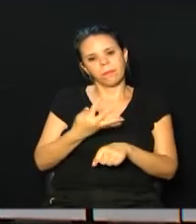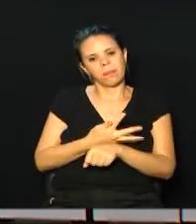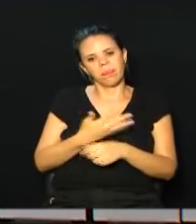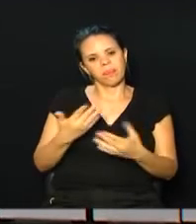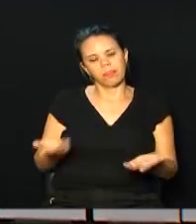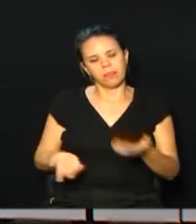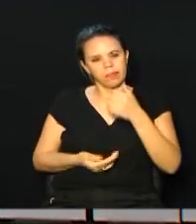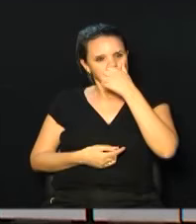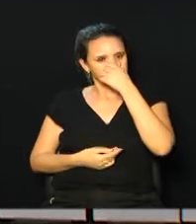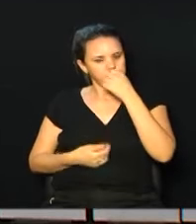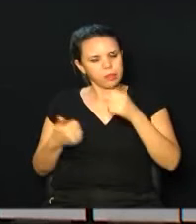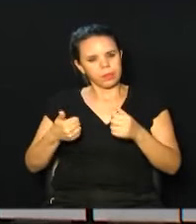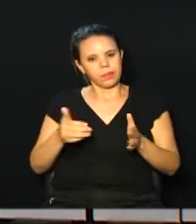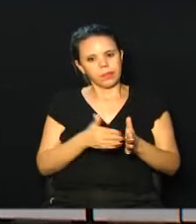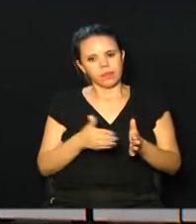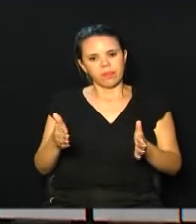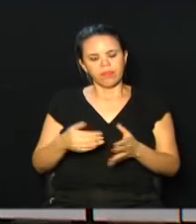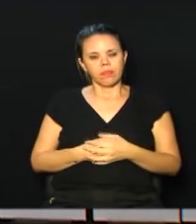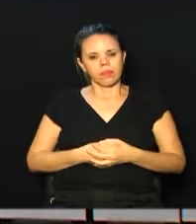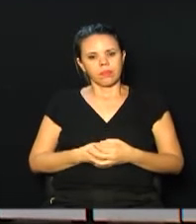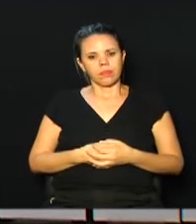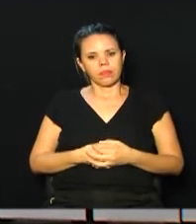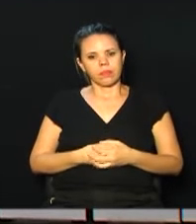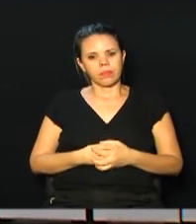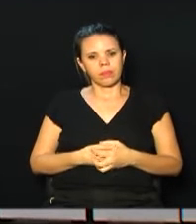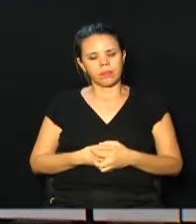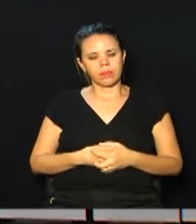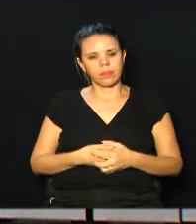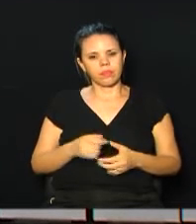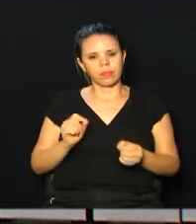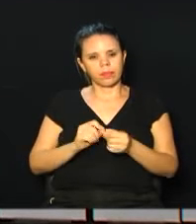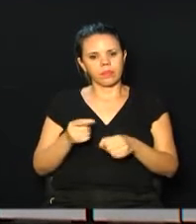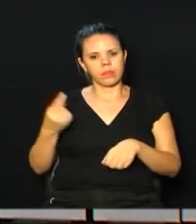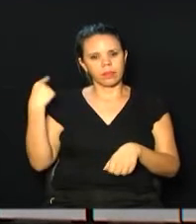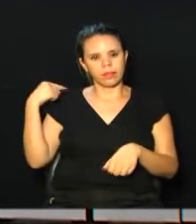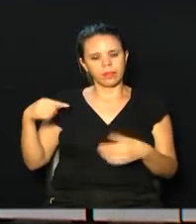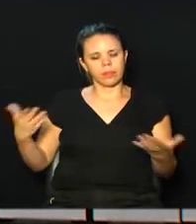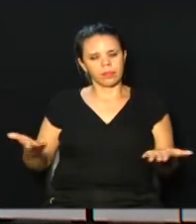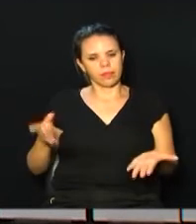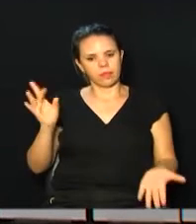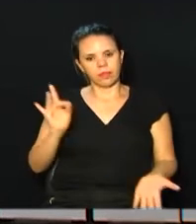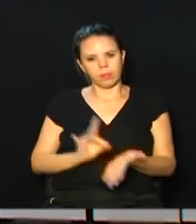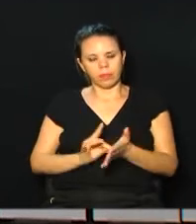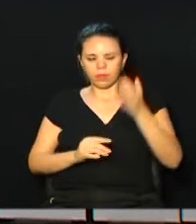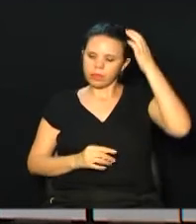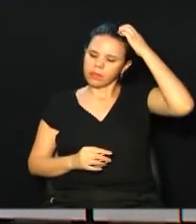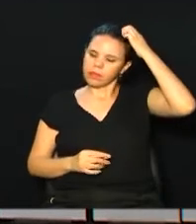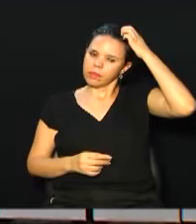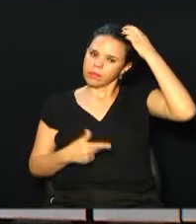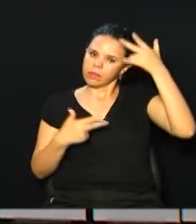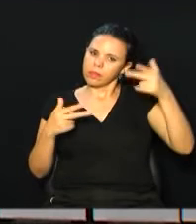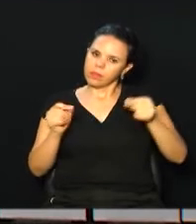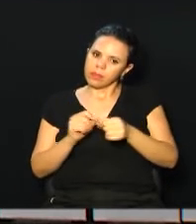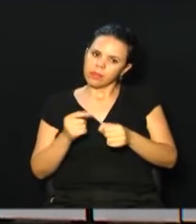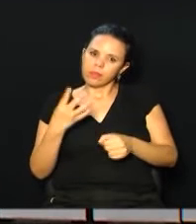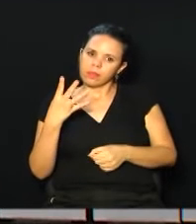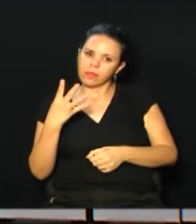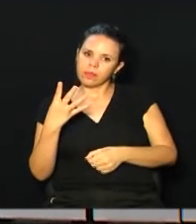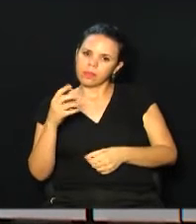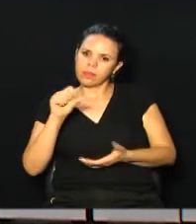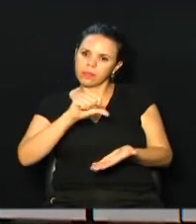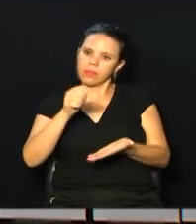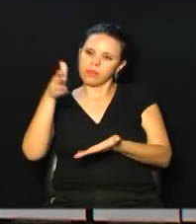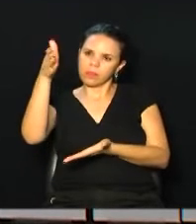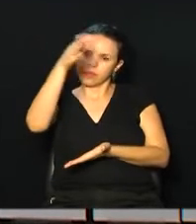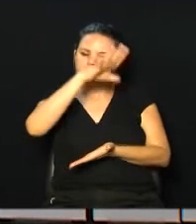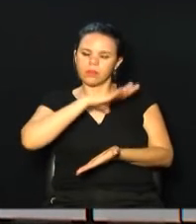e é meu primeiro mandato, e assim, eu já fazia antes, mas agora realmente vem a demanda de 4 cantos da